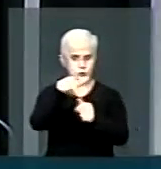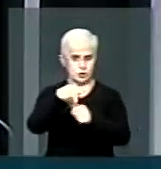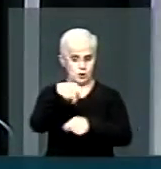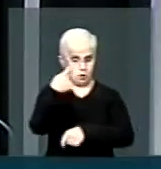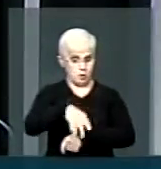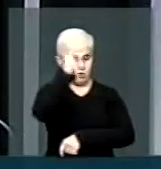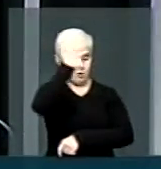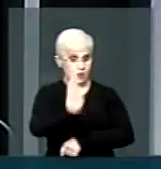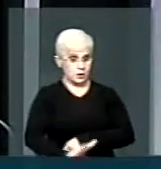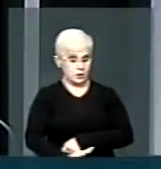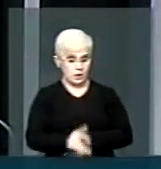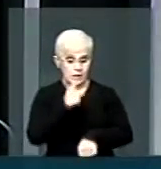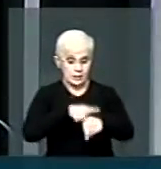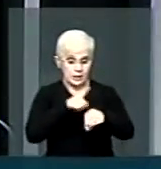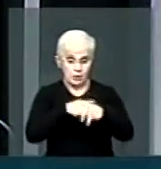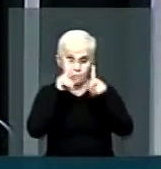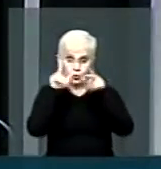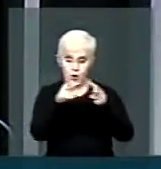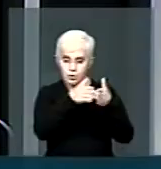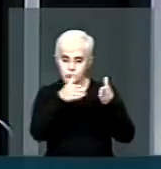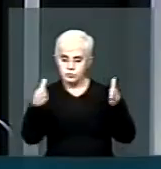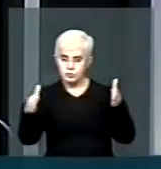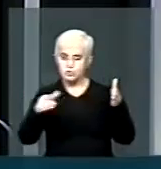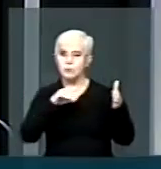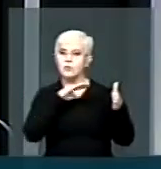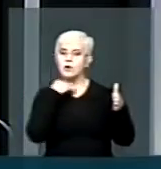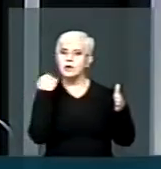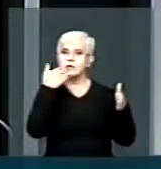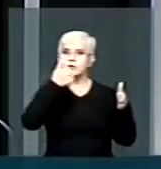Brasil, no mesmo período, morreram